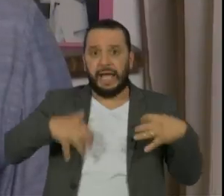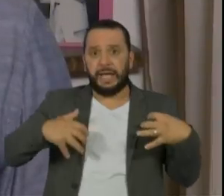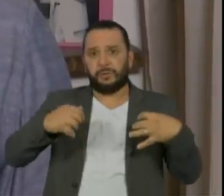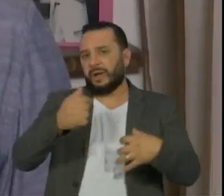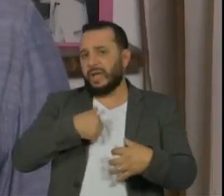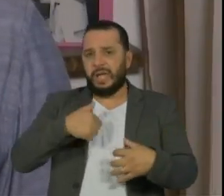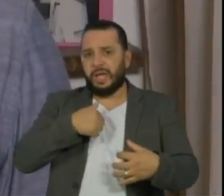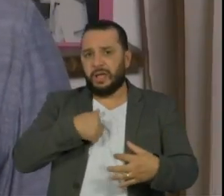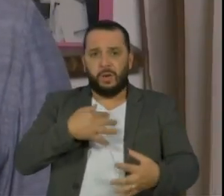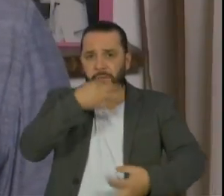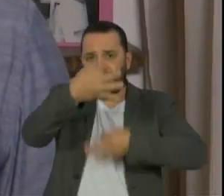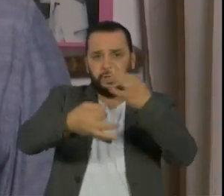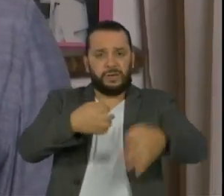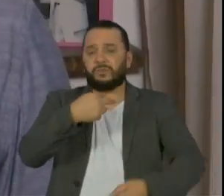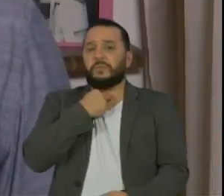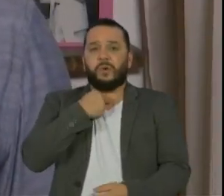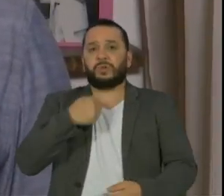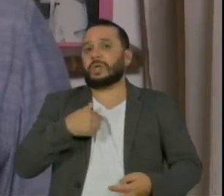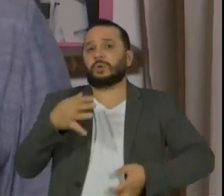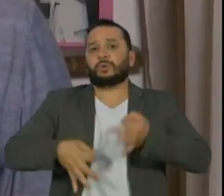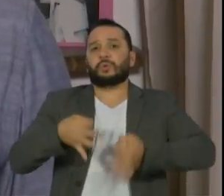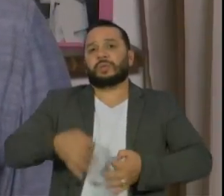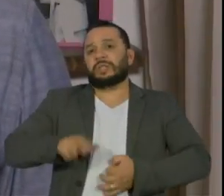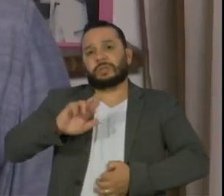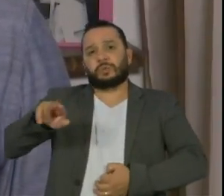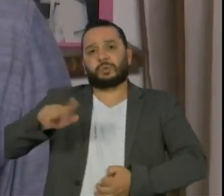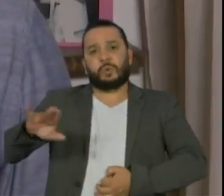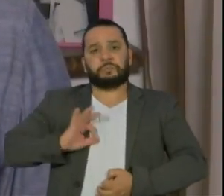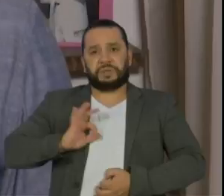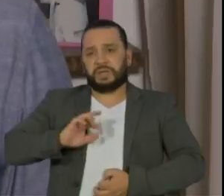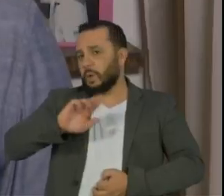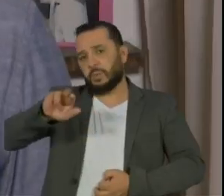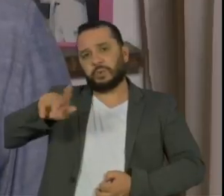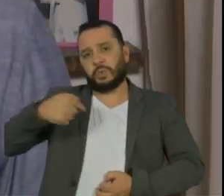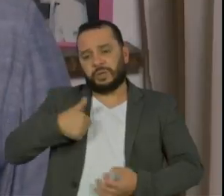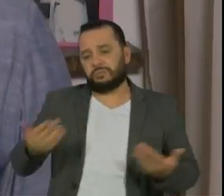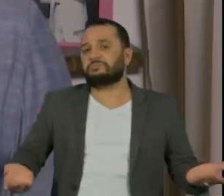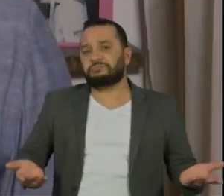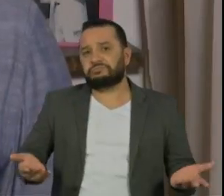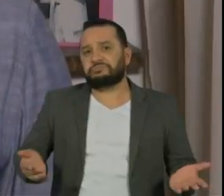não posso fazer isso em respeito às pessoas que podem estar envolvidas.